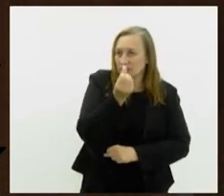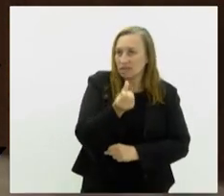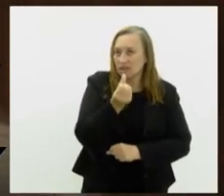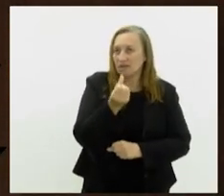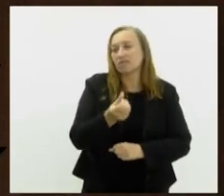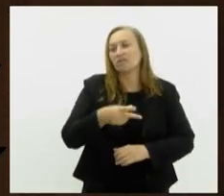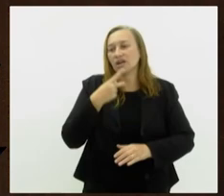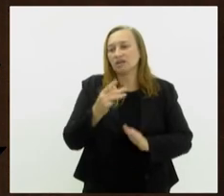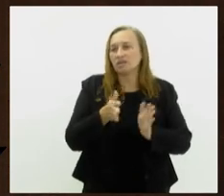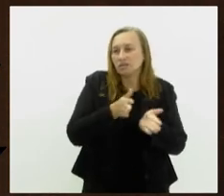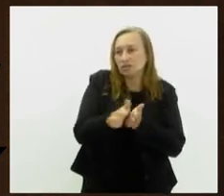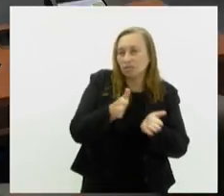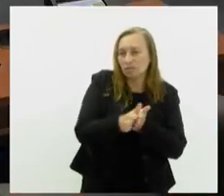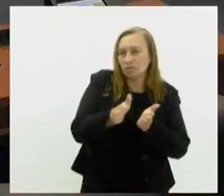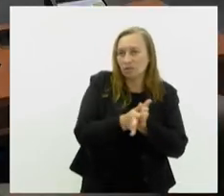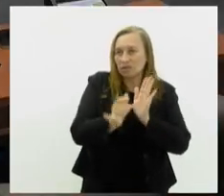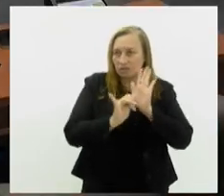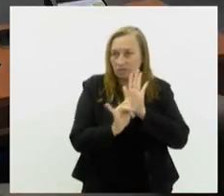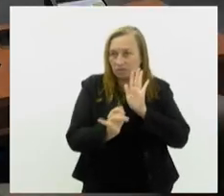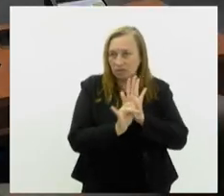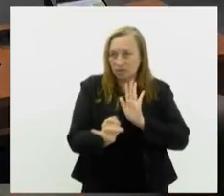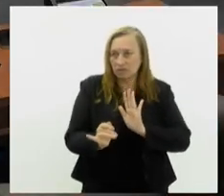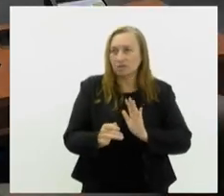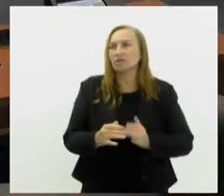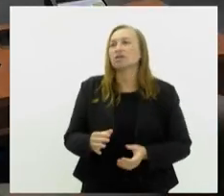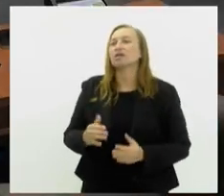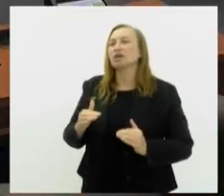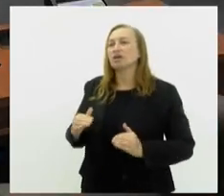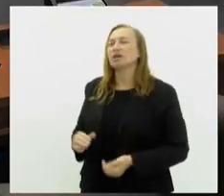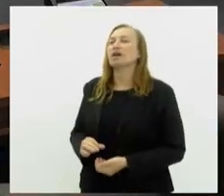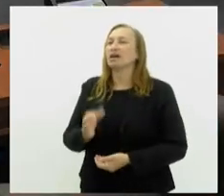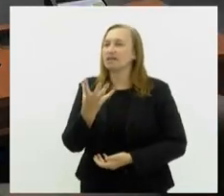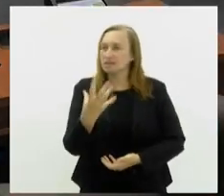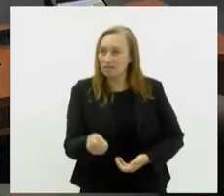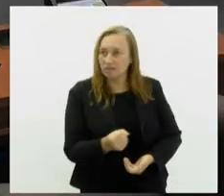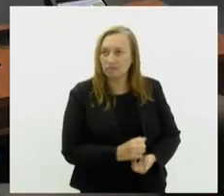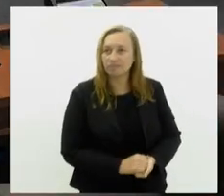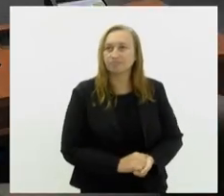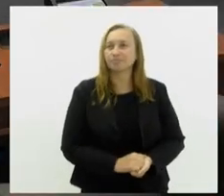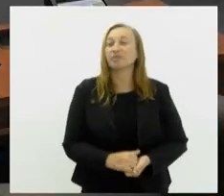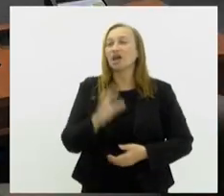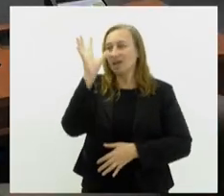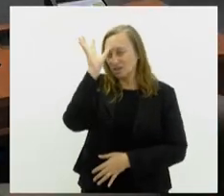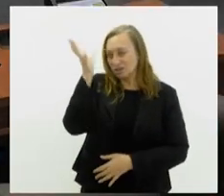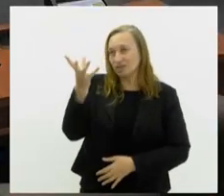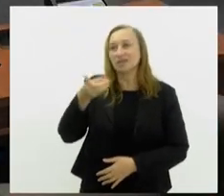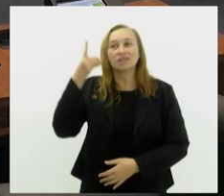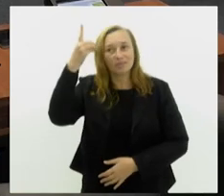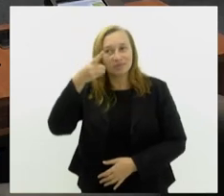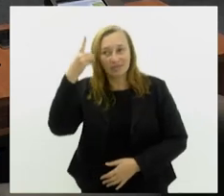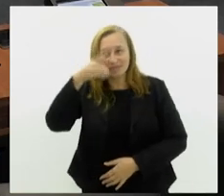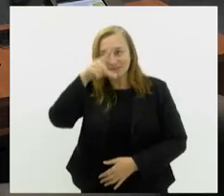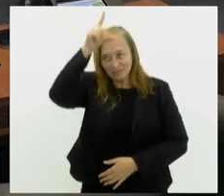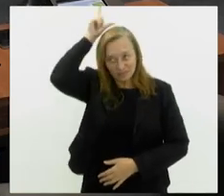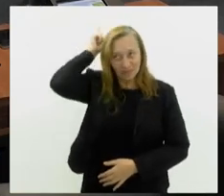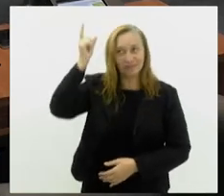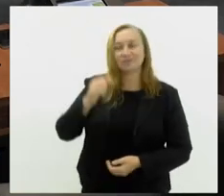publicação. De acordo, Carlinhos? Deferido. Está certo. Resolvido, deputado Luiz Paulo. Você já deu